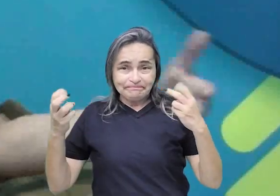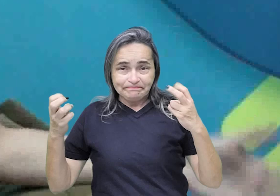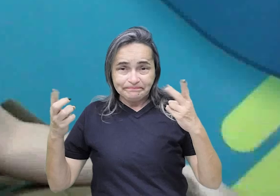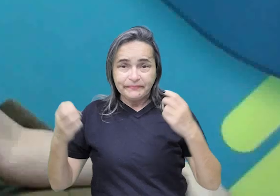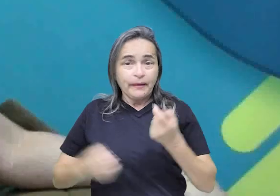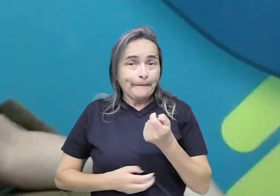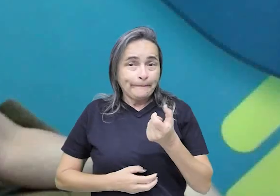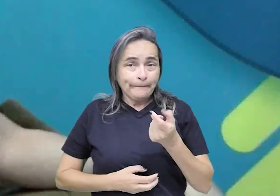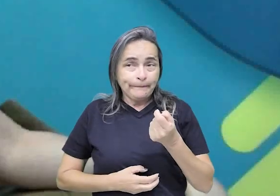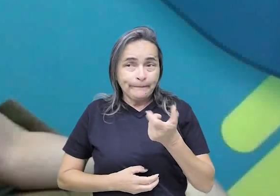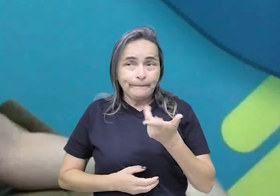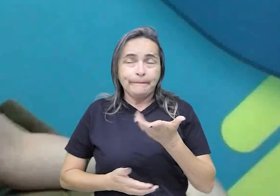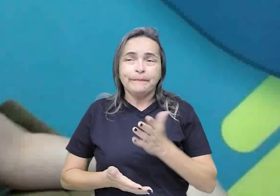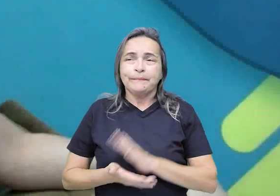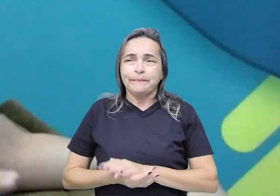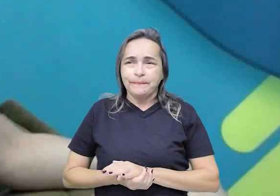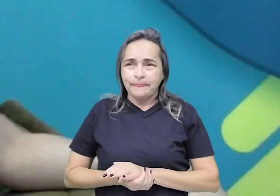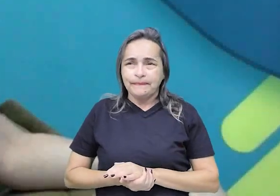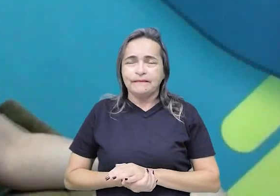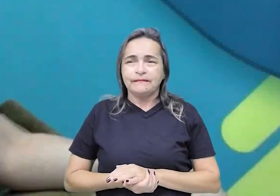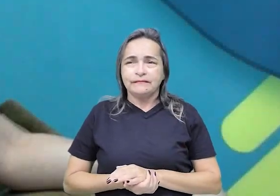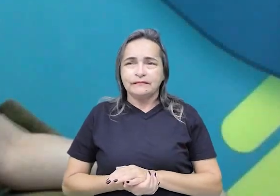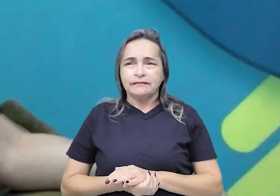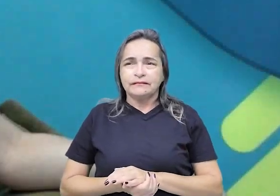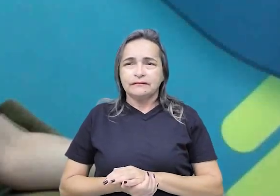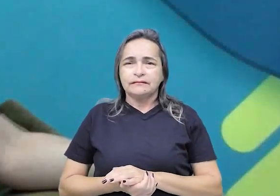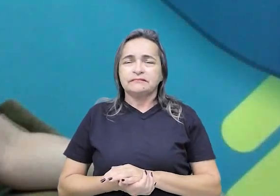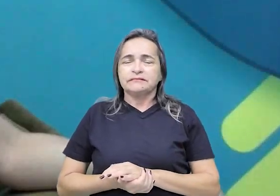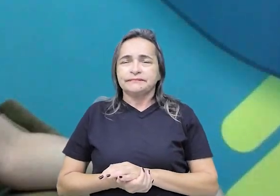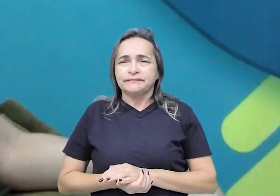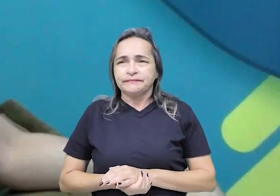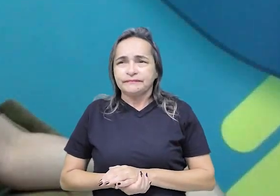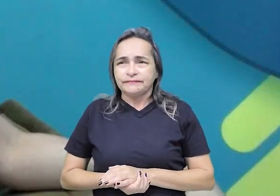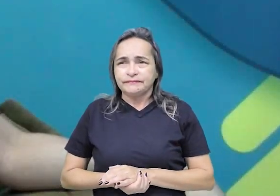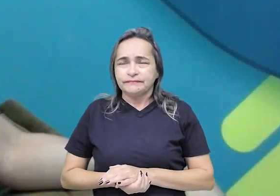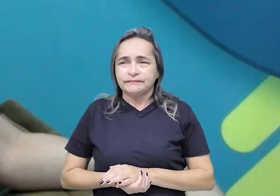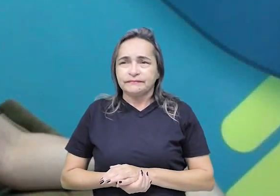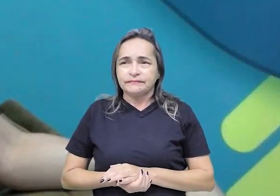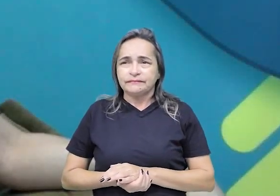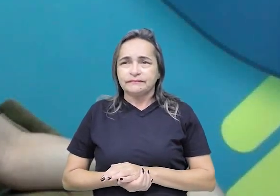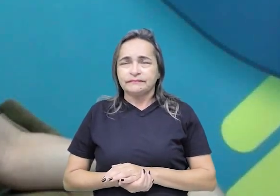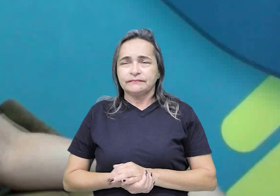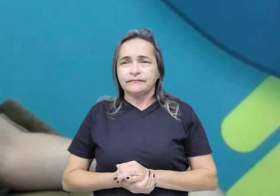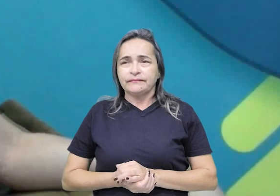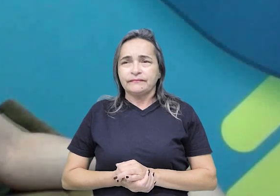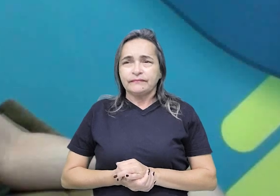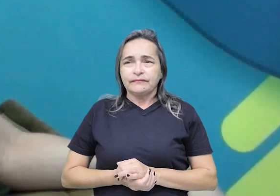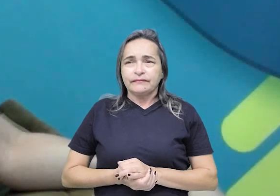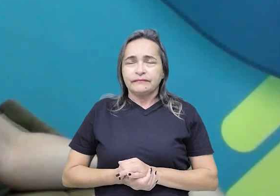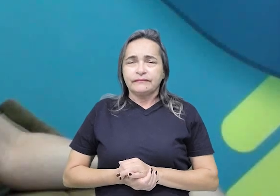Abafado, né? Mas é um fator muito importante, né? É um fator muito importante. E a gente não